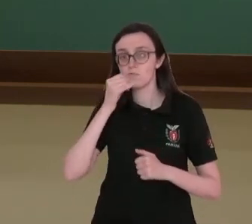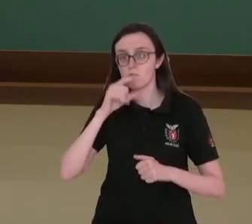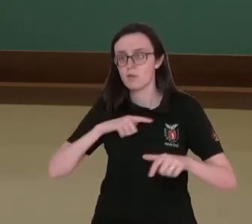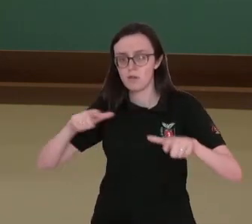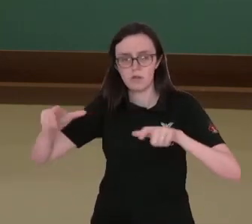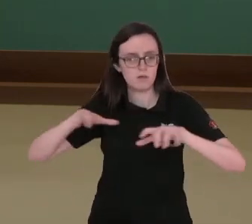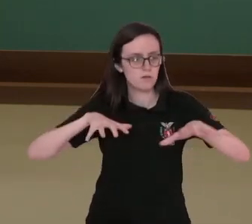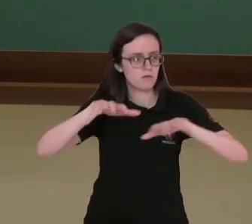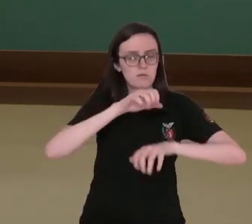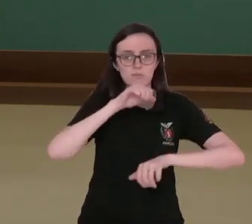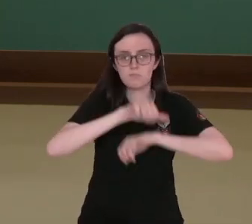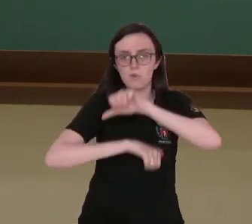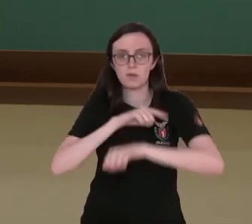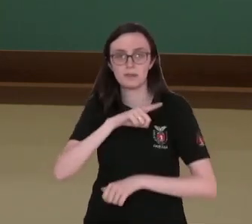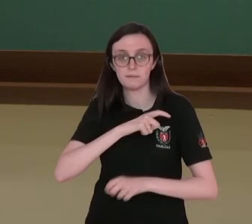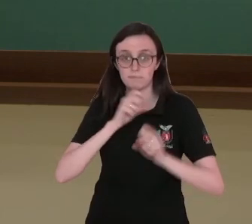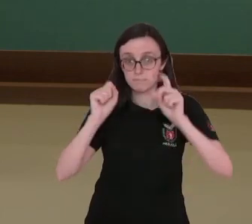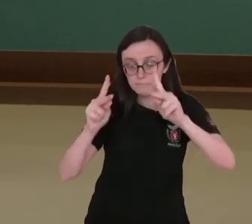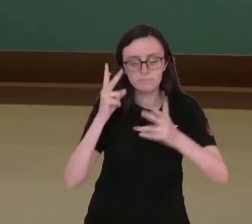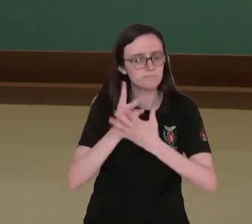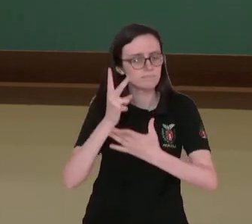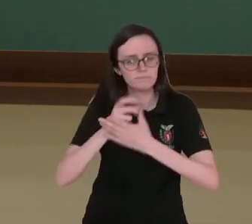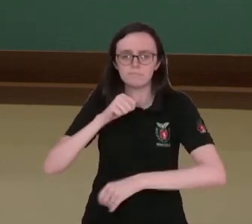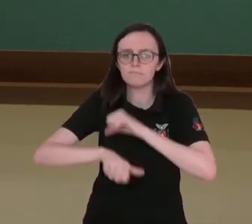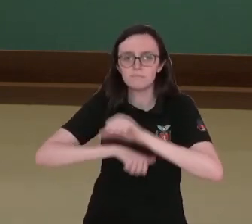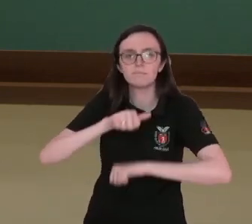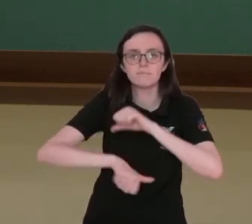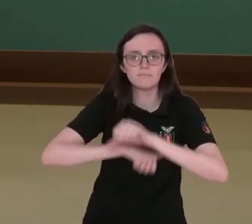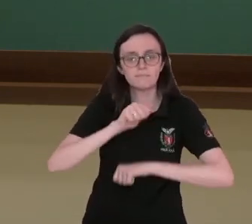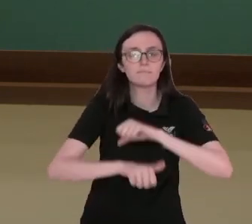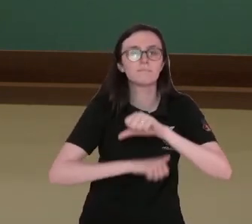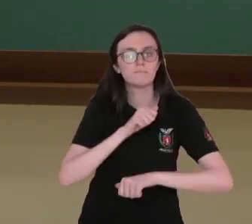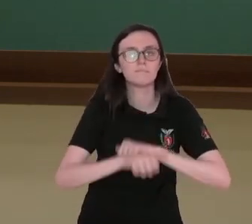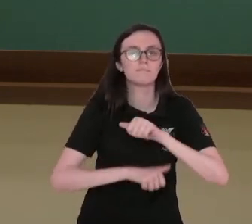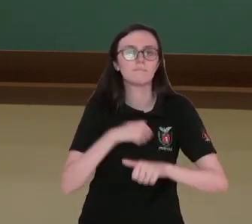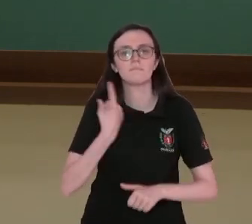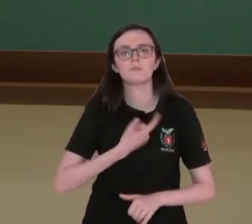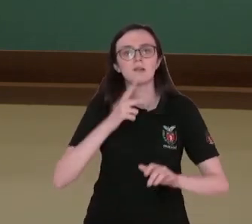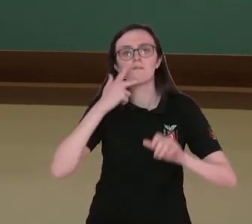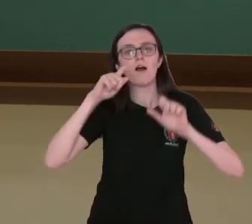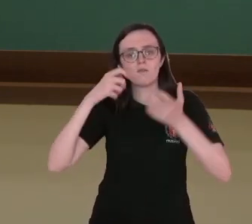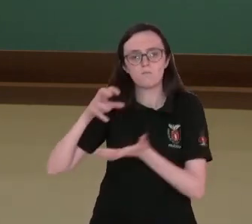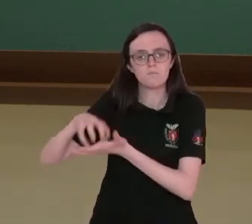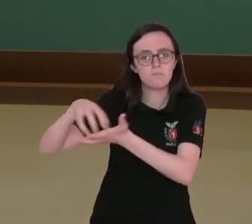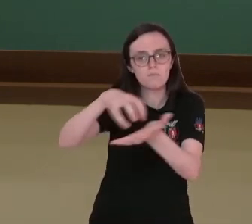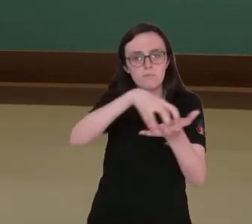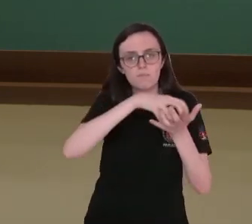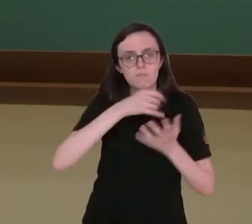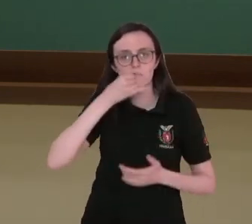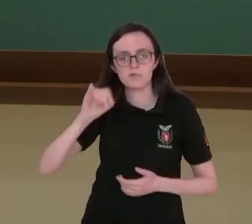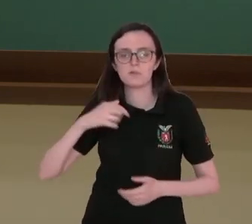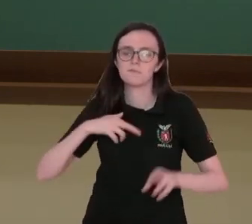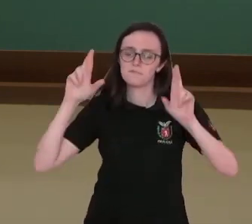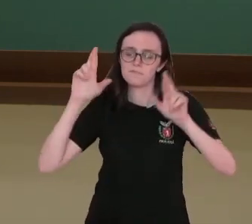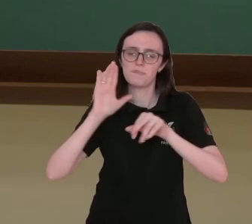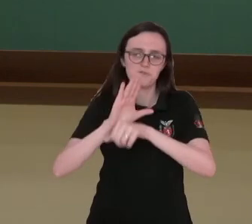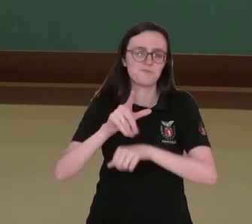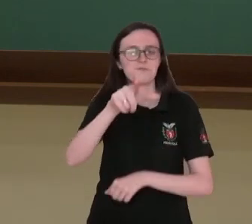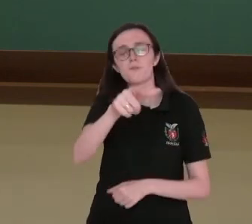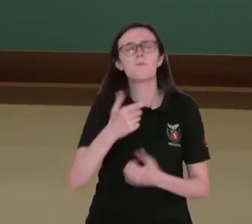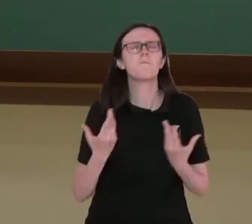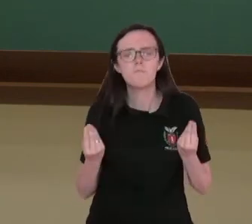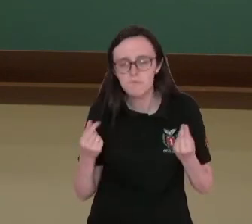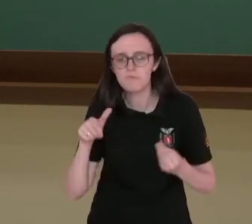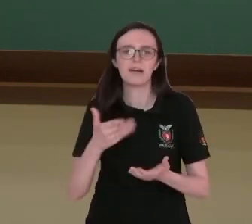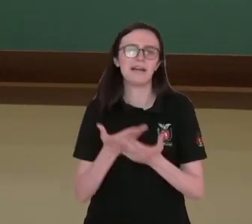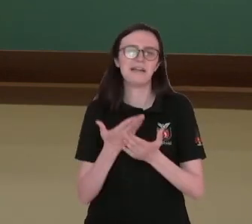lugar, ela se transforma, tá? Ela sempre está se transformando. Nós falamos também um pouquinho das usinas e eu espero que eu tenha te ajudado